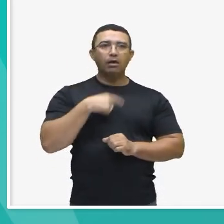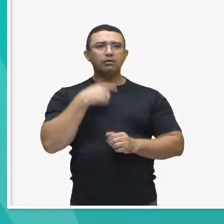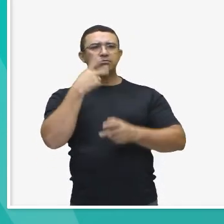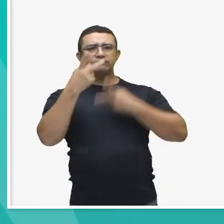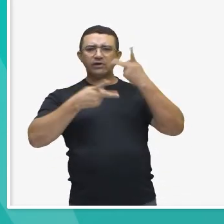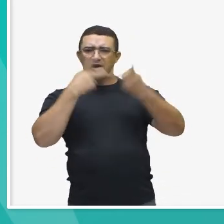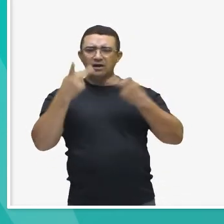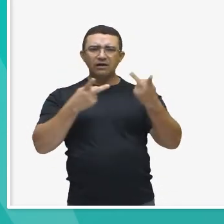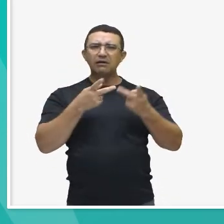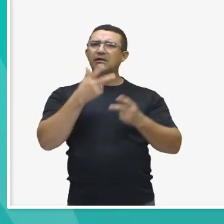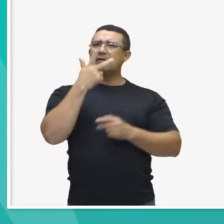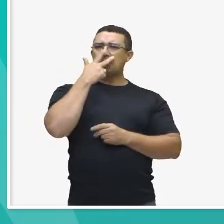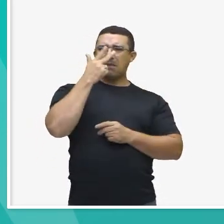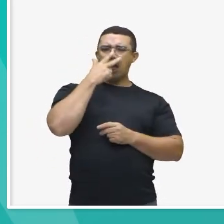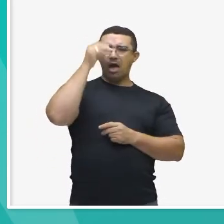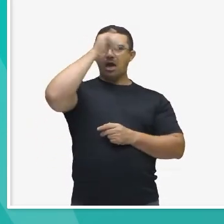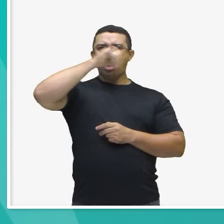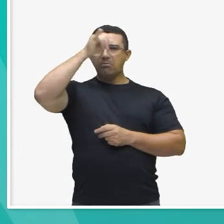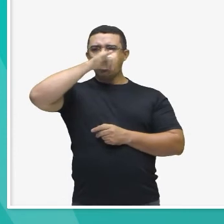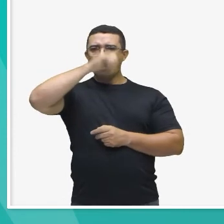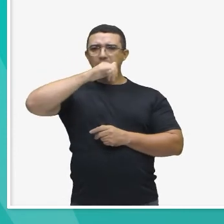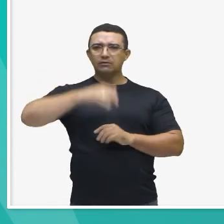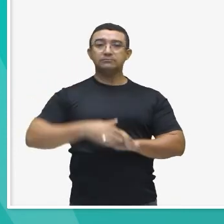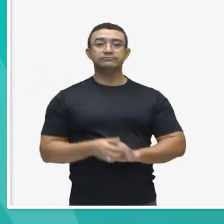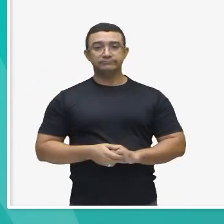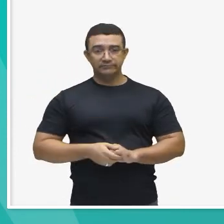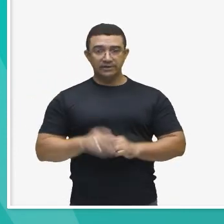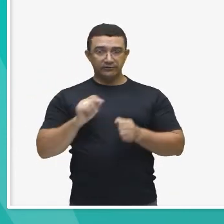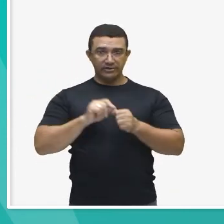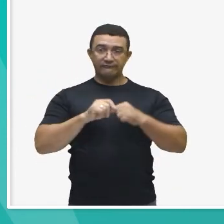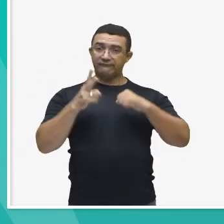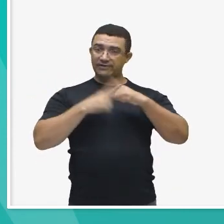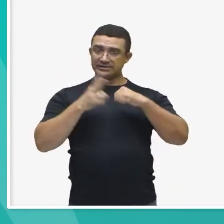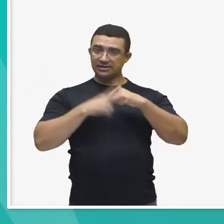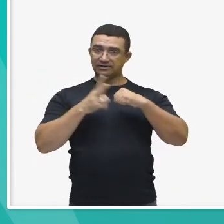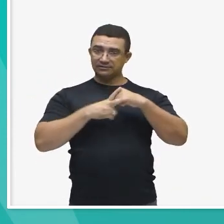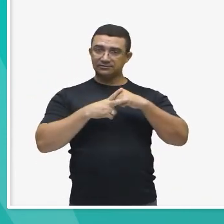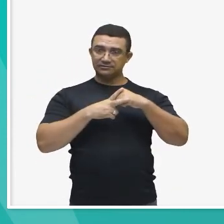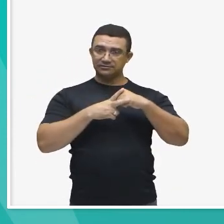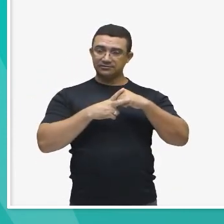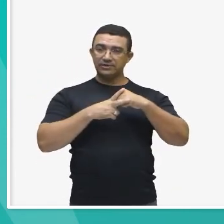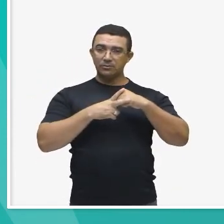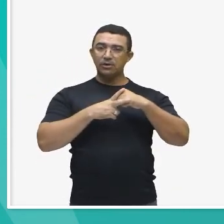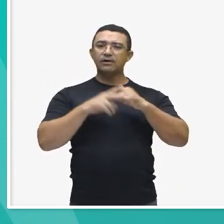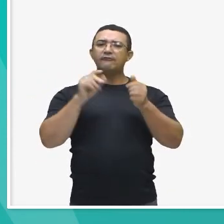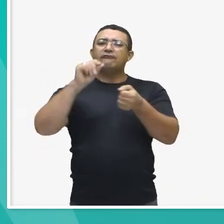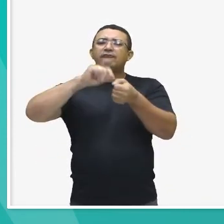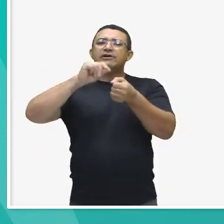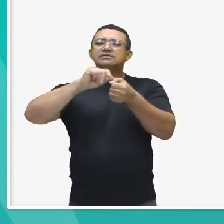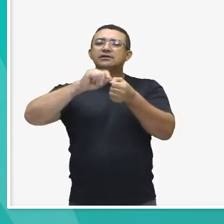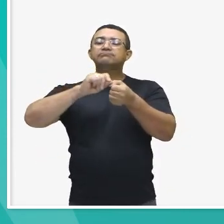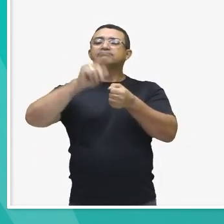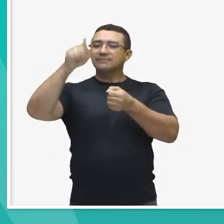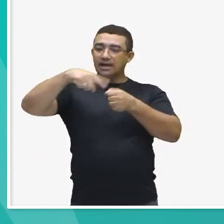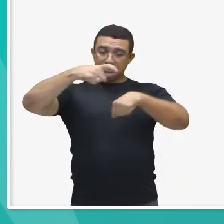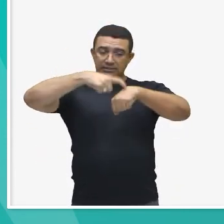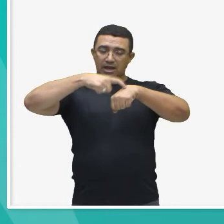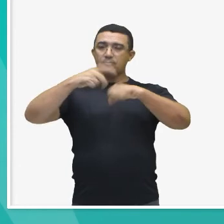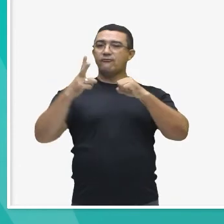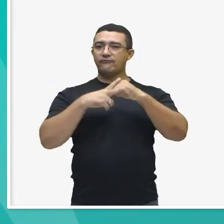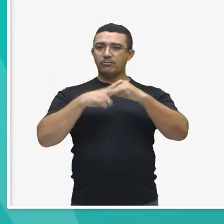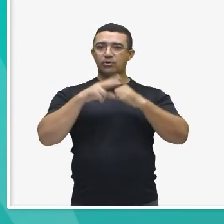qual é o verbo aqui que está no gerúndio? Ó, é o verbo fazendo. Este verbo está no